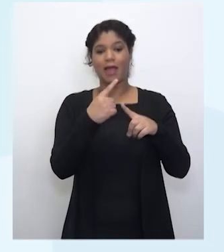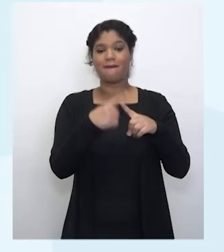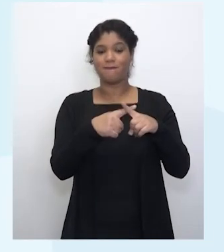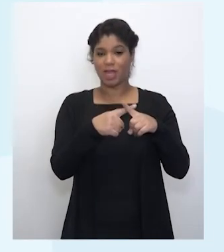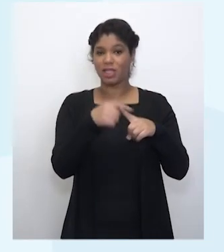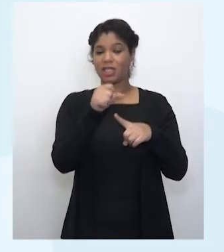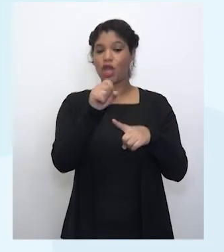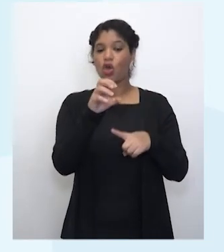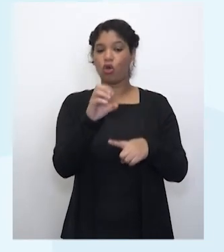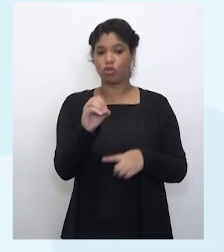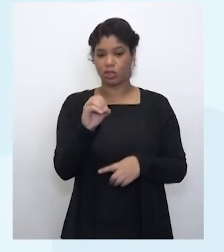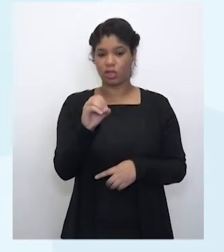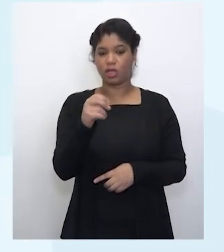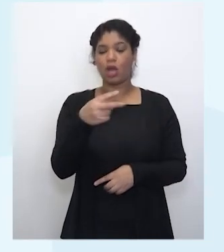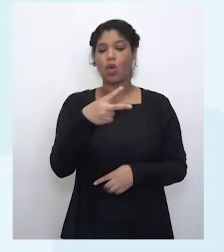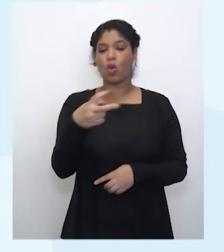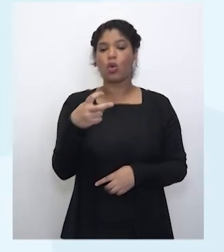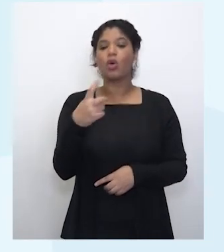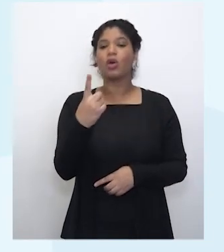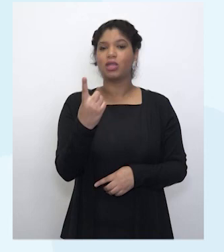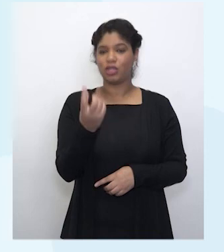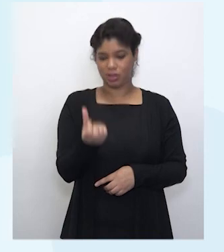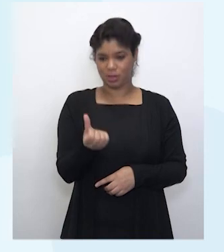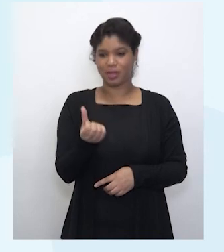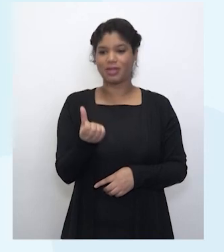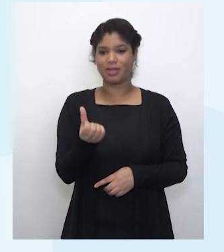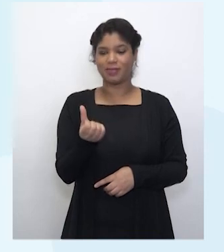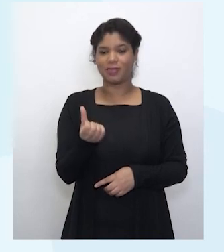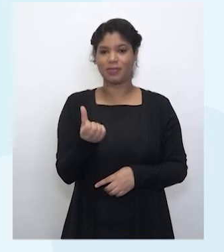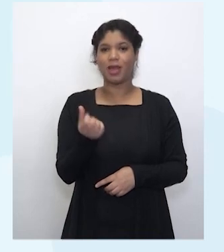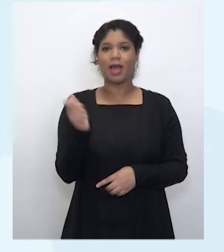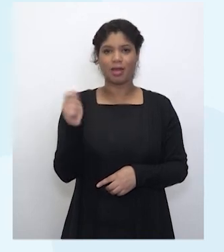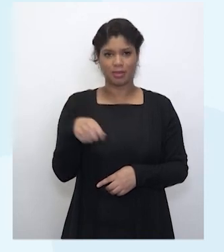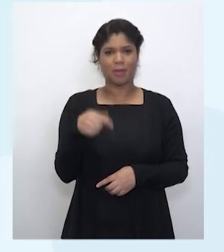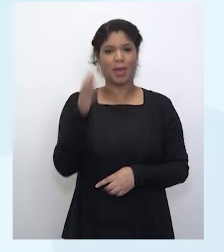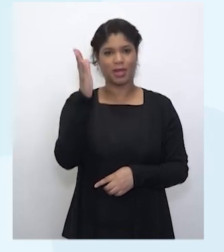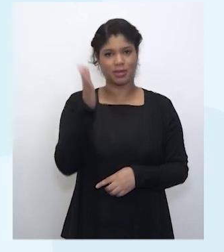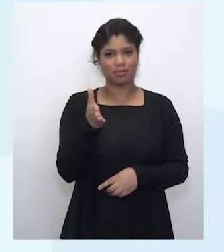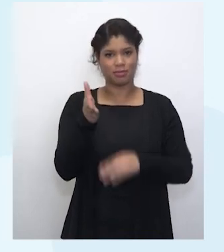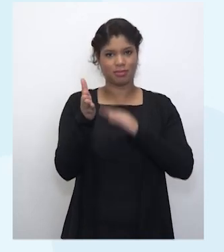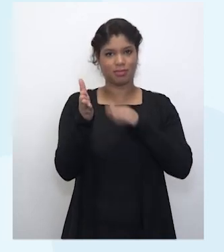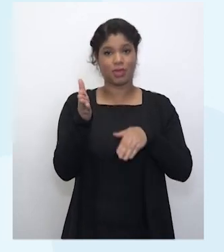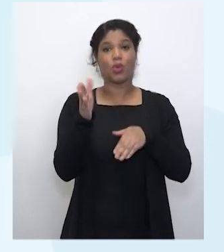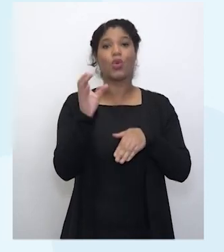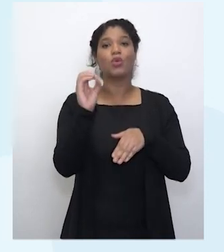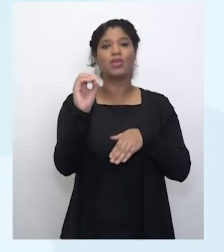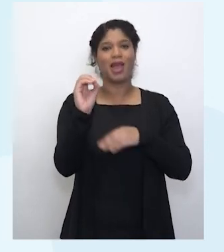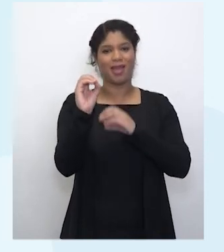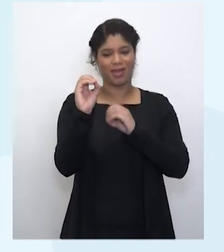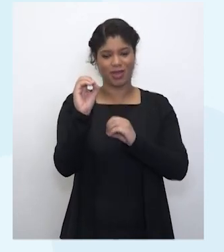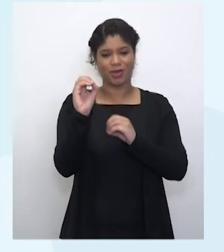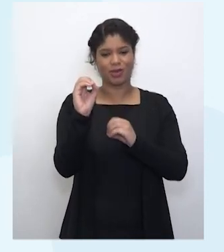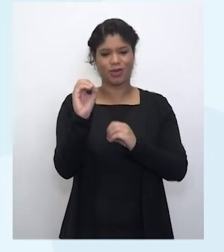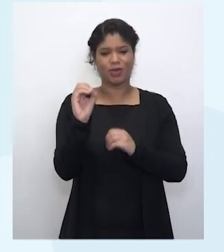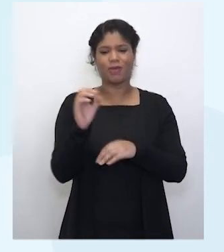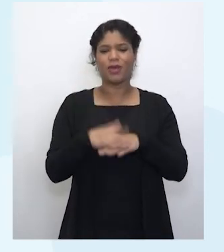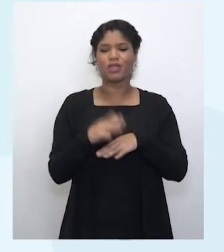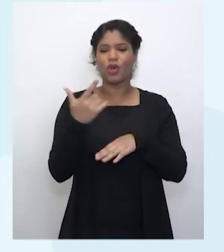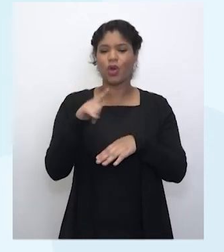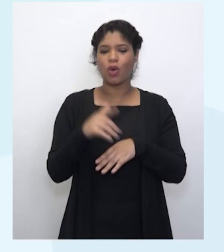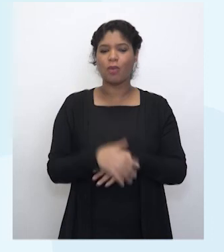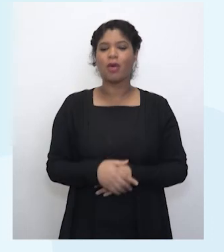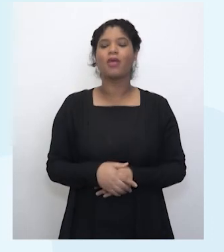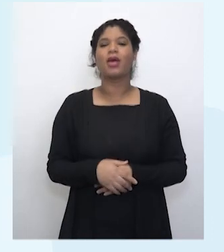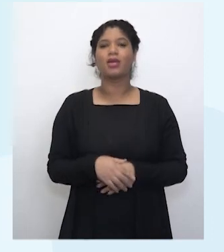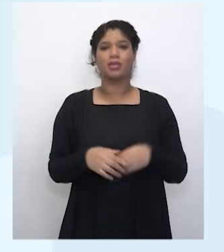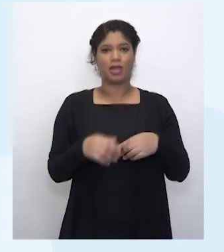vezes 80 igual a 16. Posso cortar um zerinho. Então, como é que faz mesmo? O 10